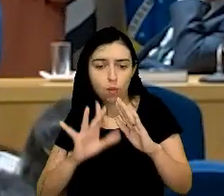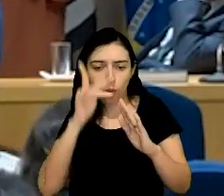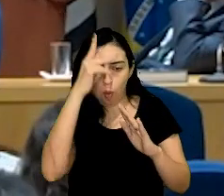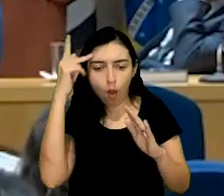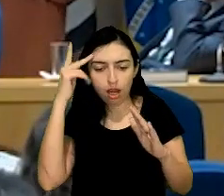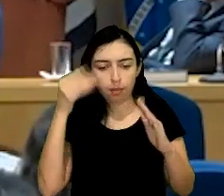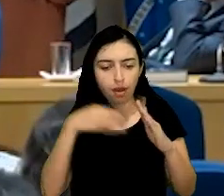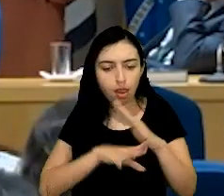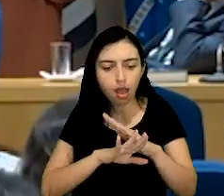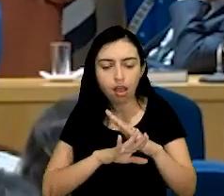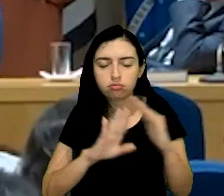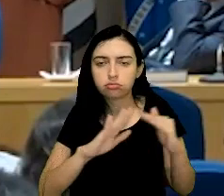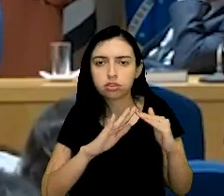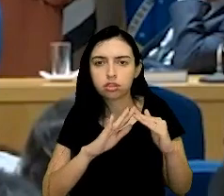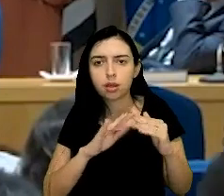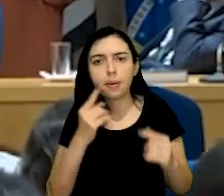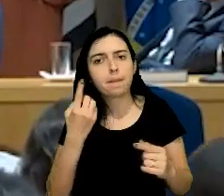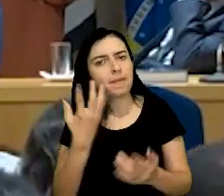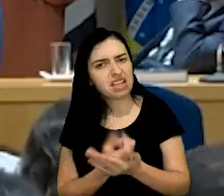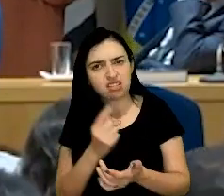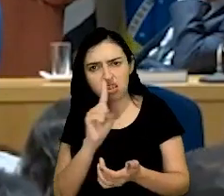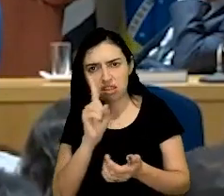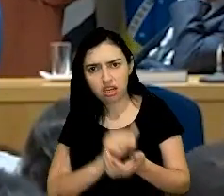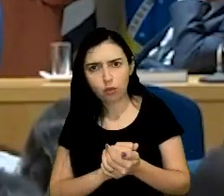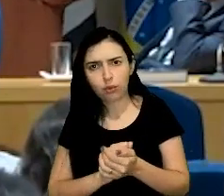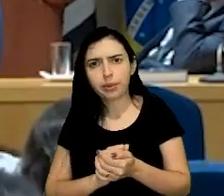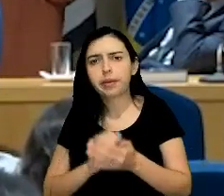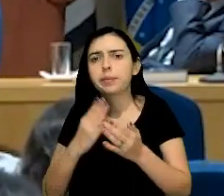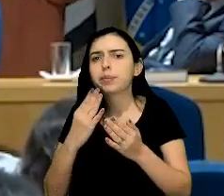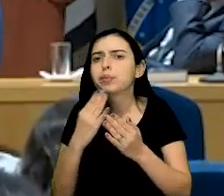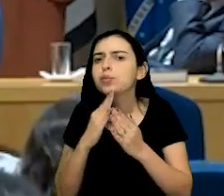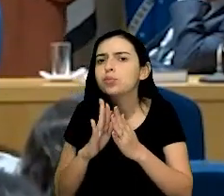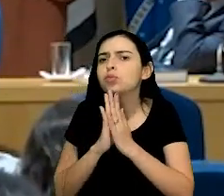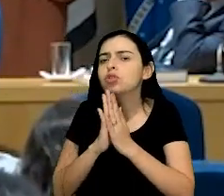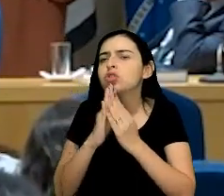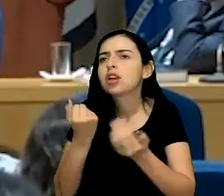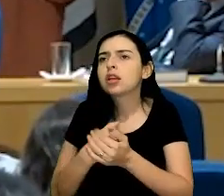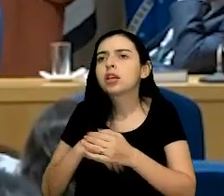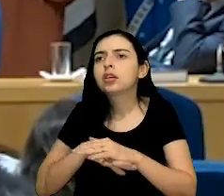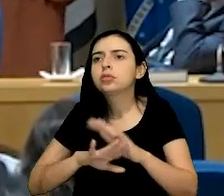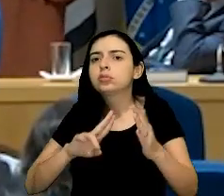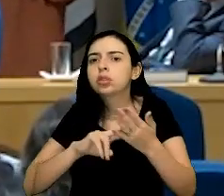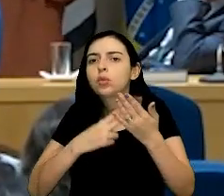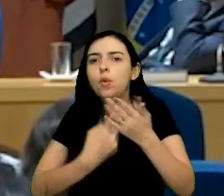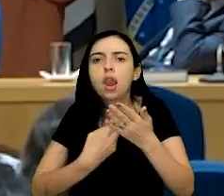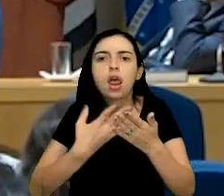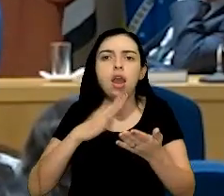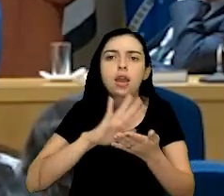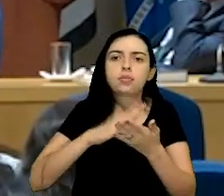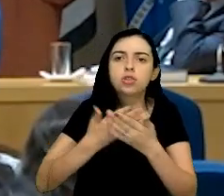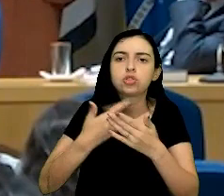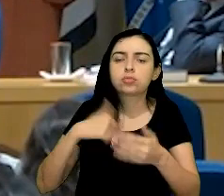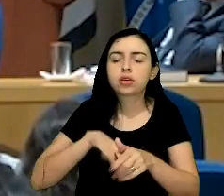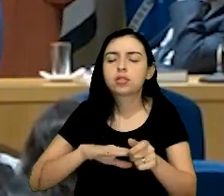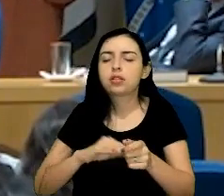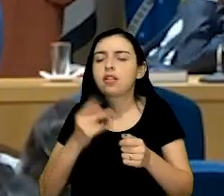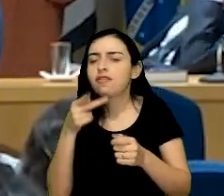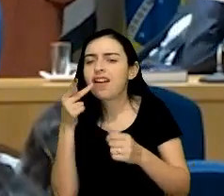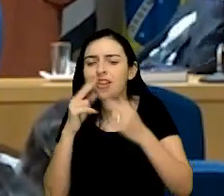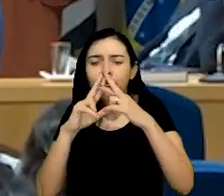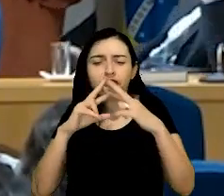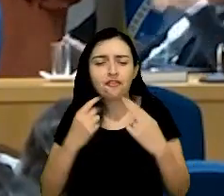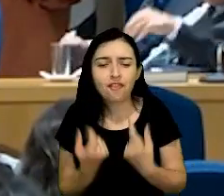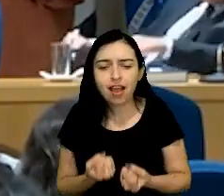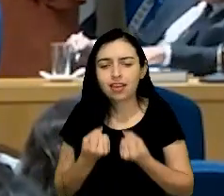elas vieram aqui com a promessa de que elas iriam trabalhar como intérprete, como bilíngue, porque elas falam francês, inglês, várias línguas.